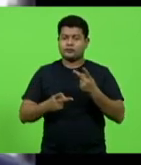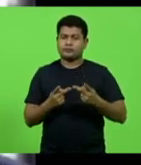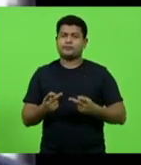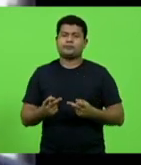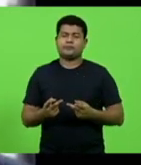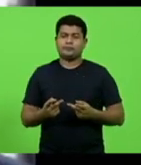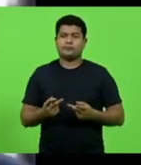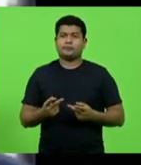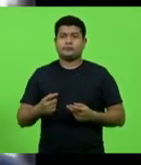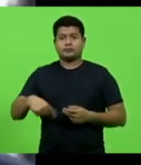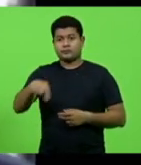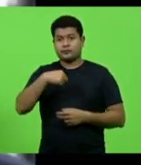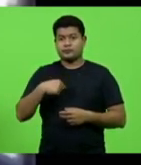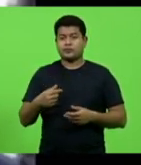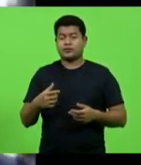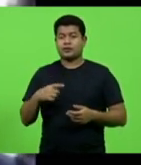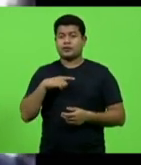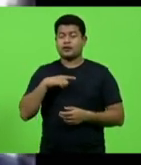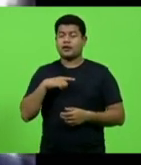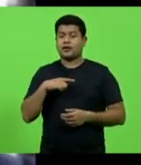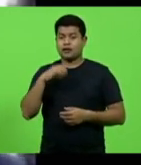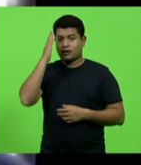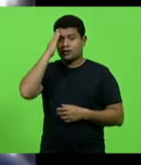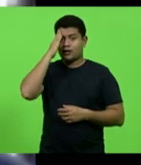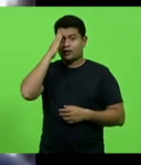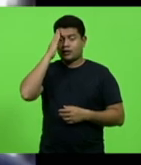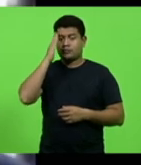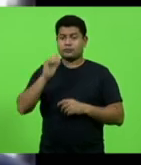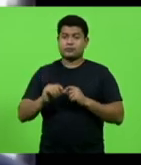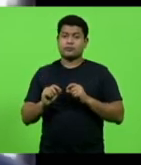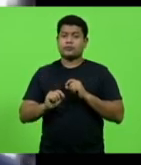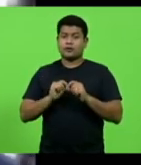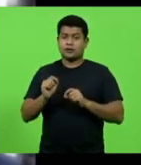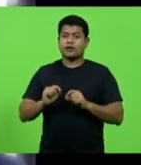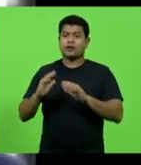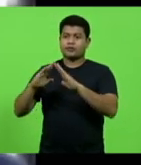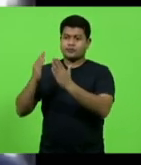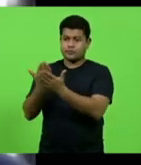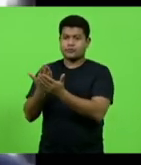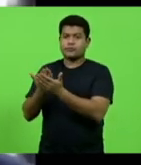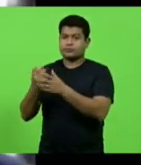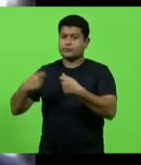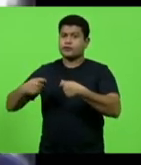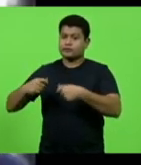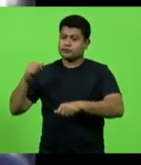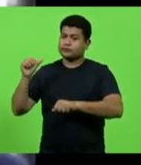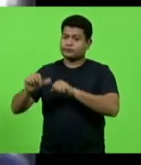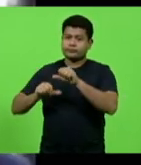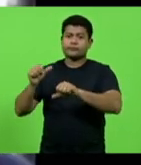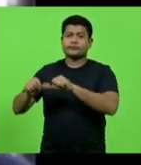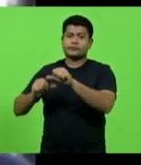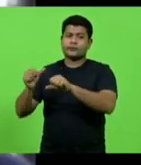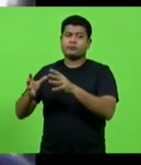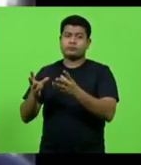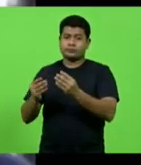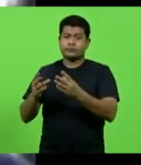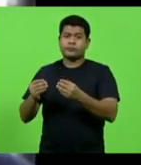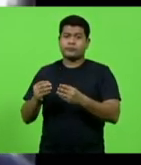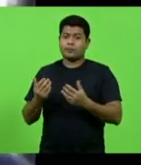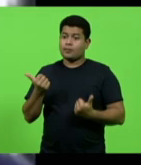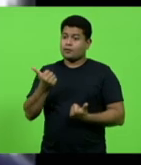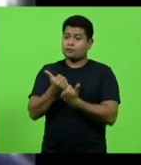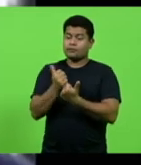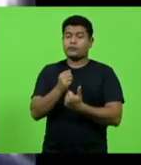nós sabemos que existem escolas que precisam muito ser melhoradas, que precisam muito do apoio do Ministério da Educação. O Ministro da